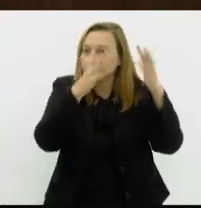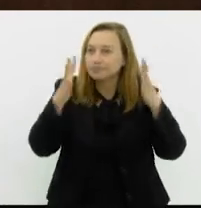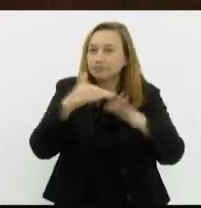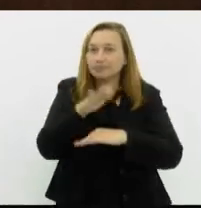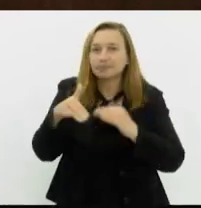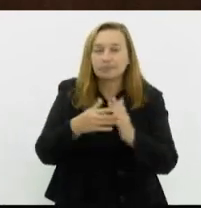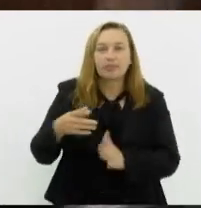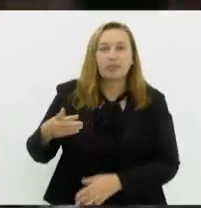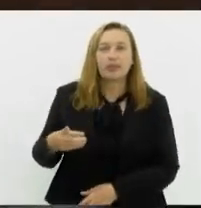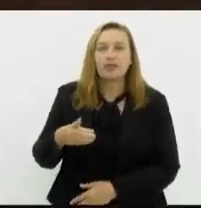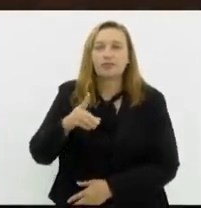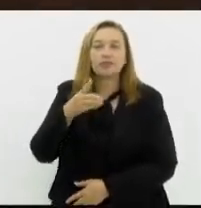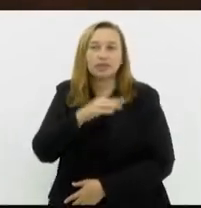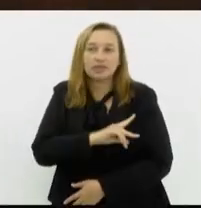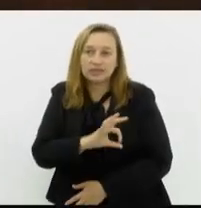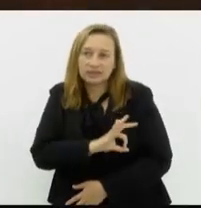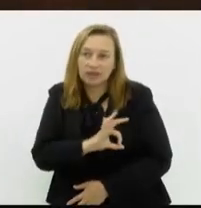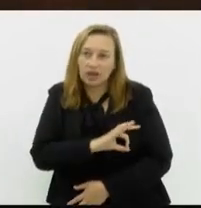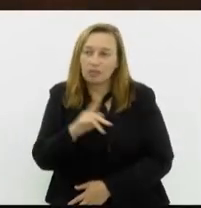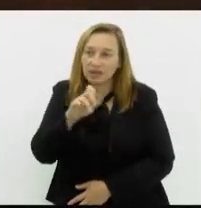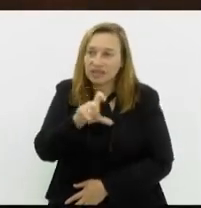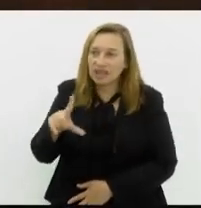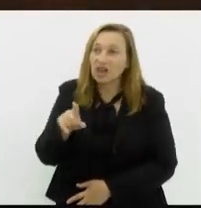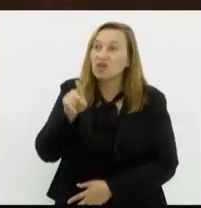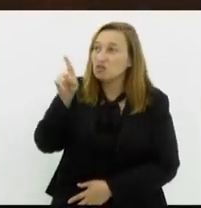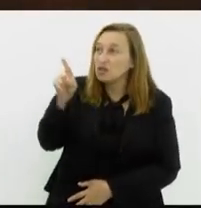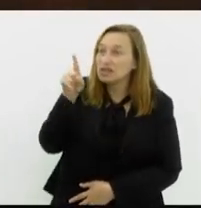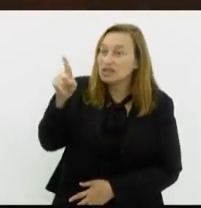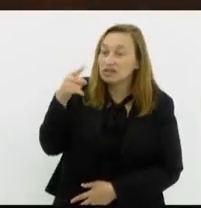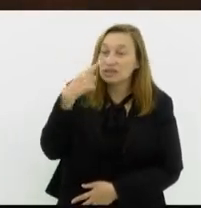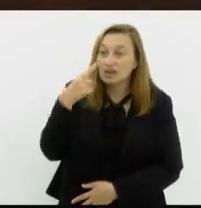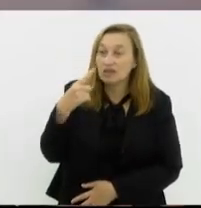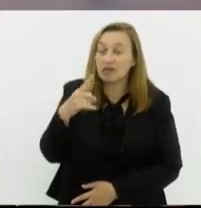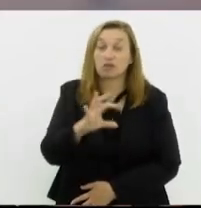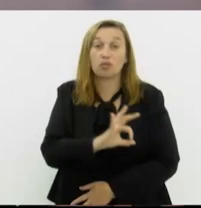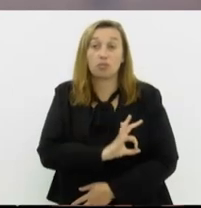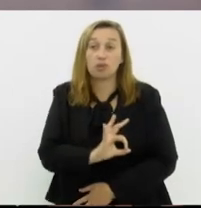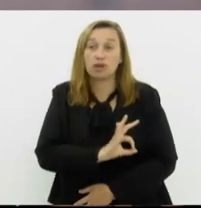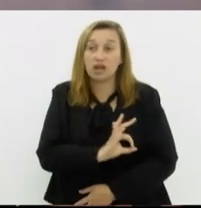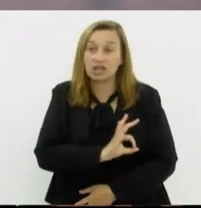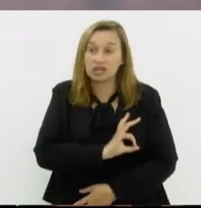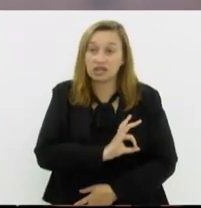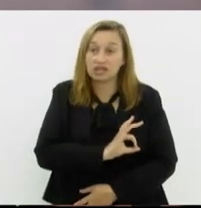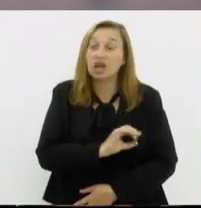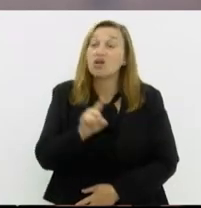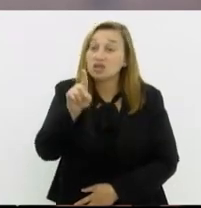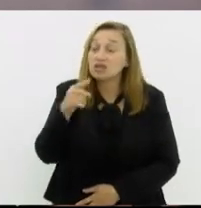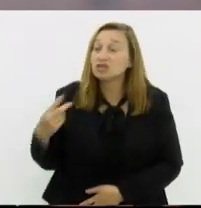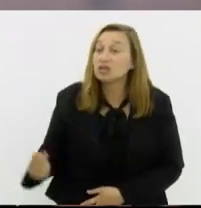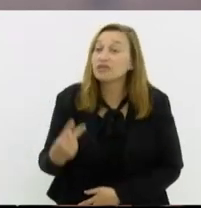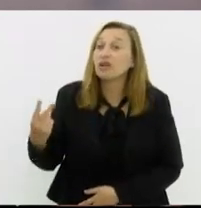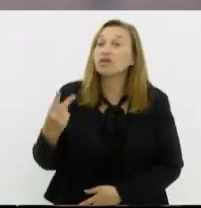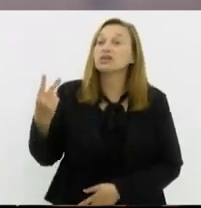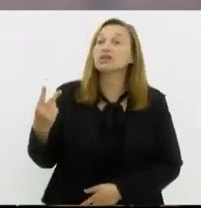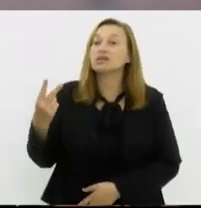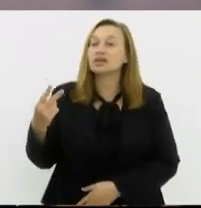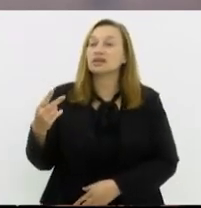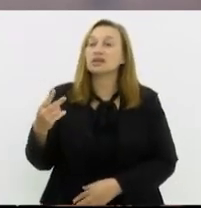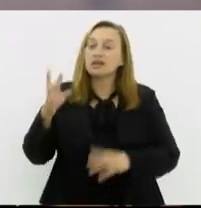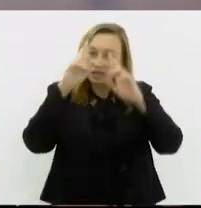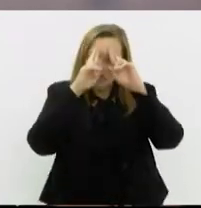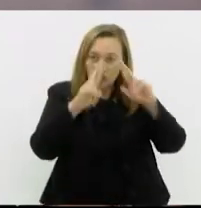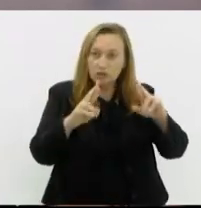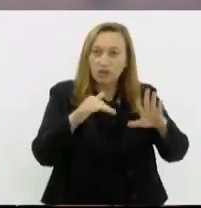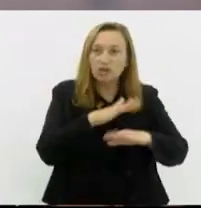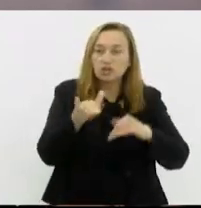os policiais penais. Eu já falei, vou repetir, vocês vão ser vistos como polícia. Vocês vão ter o respeito que toda polícia tem,